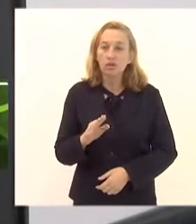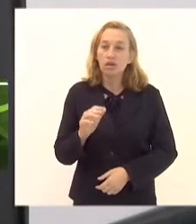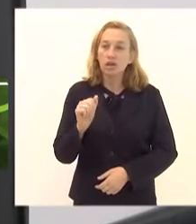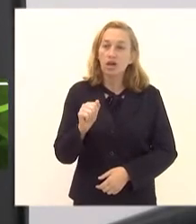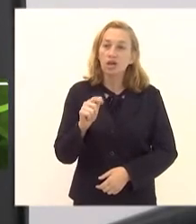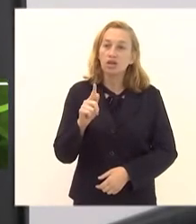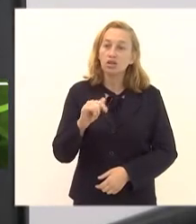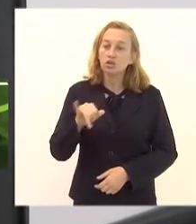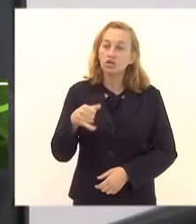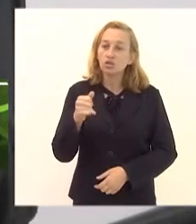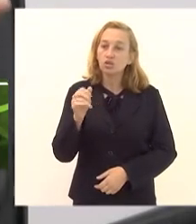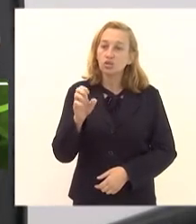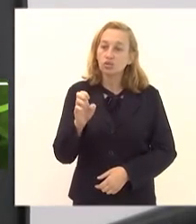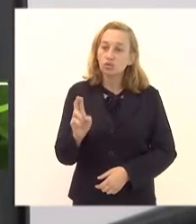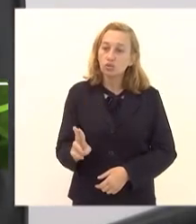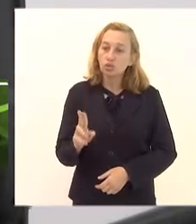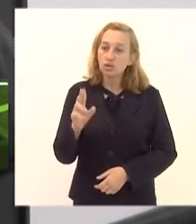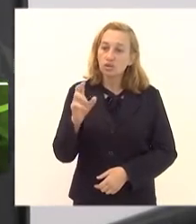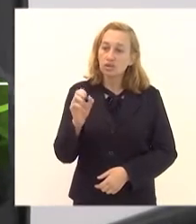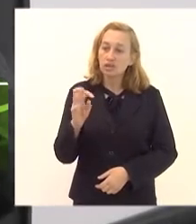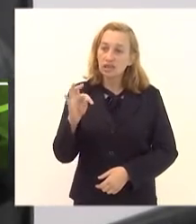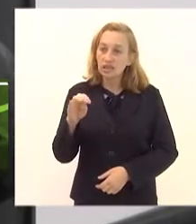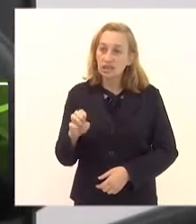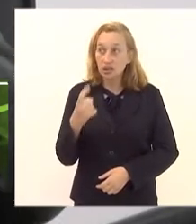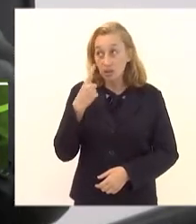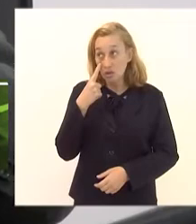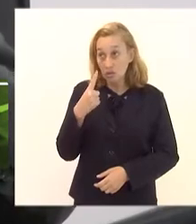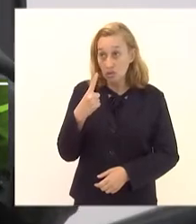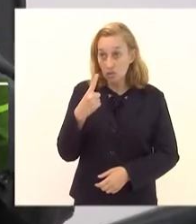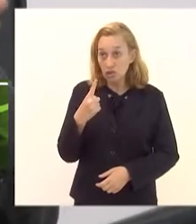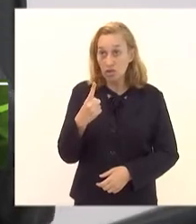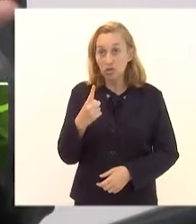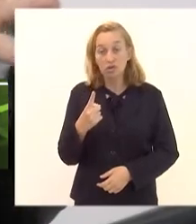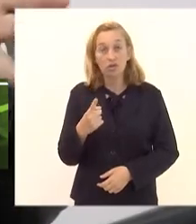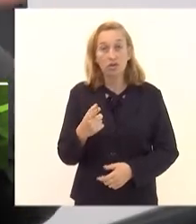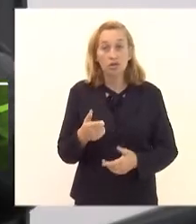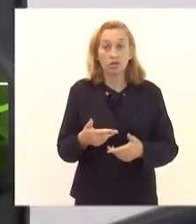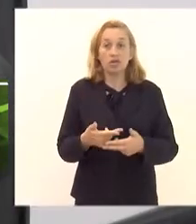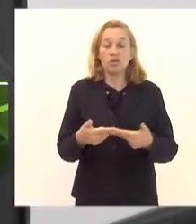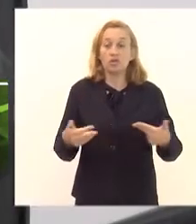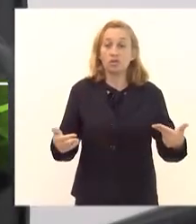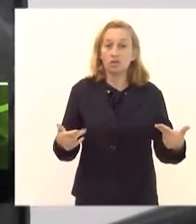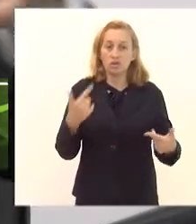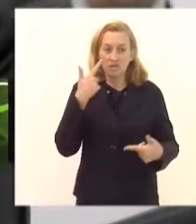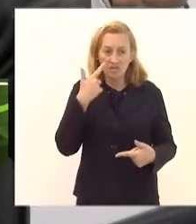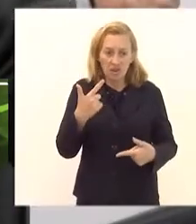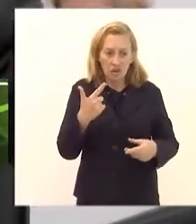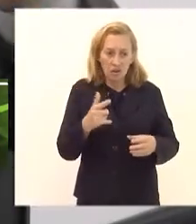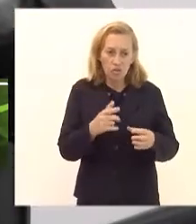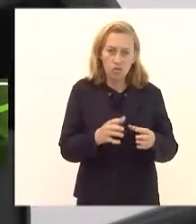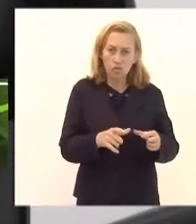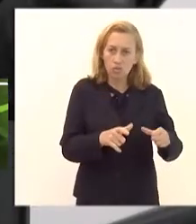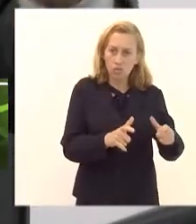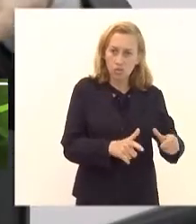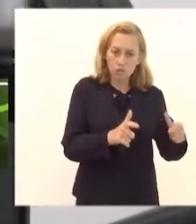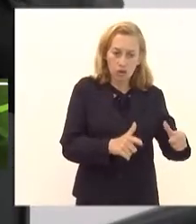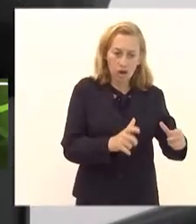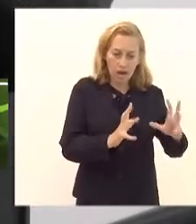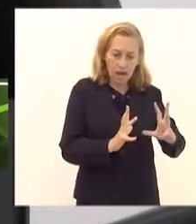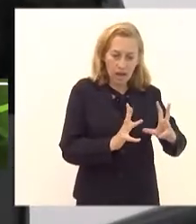jusante. Né? Porque eu tenho visto umas barbaridades, você pega um trecho e